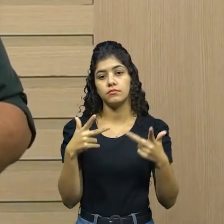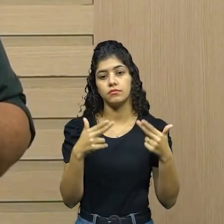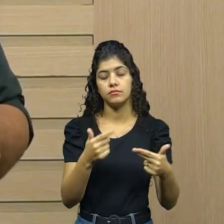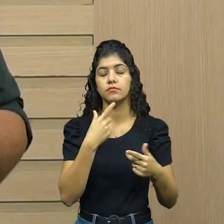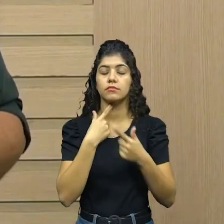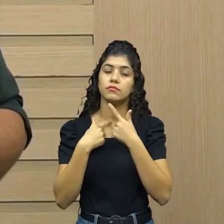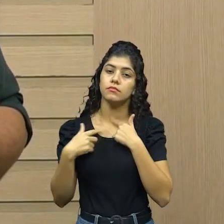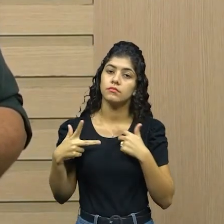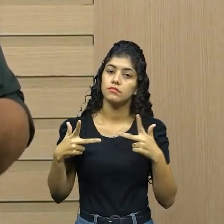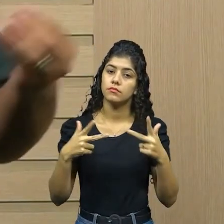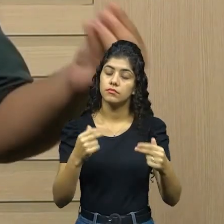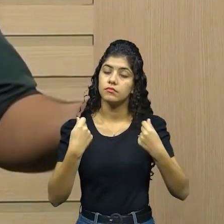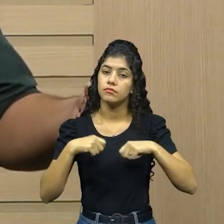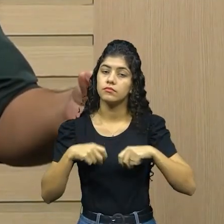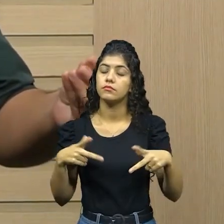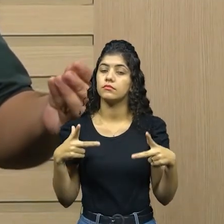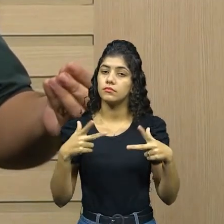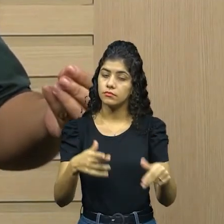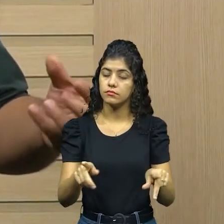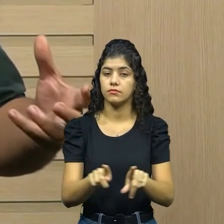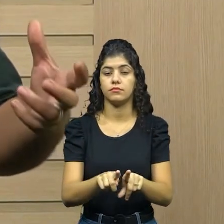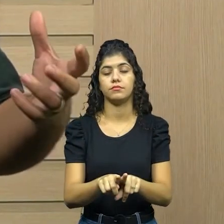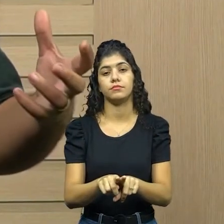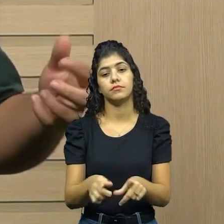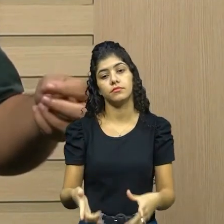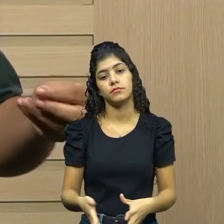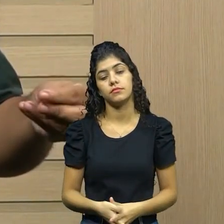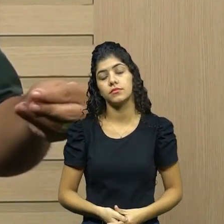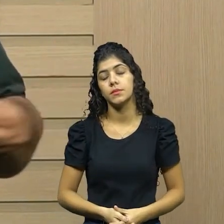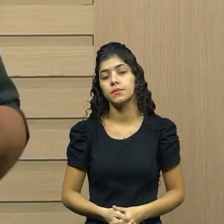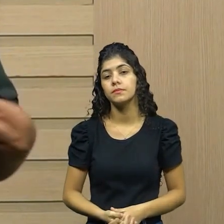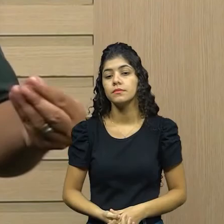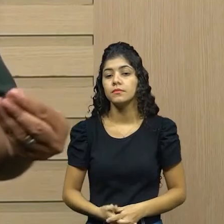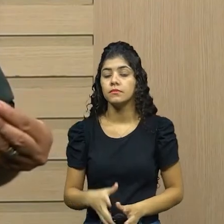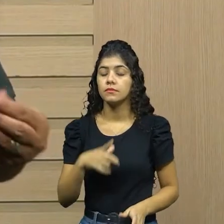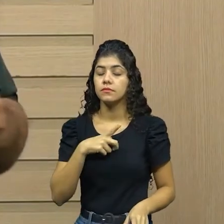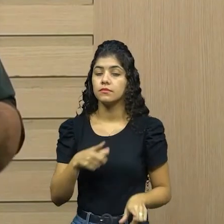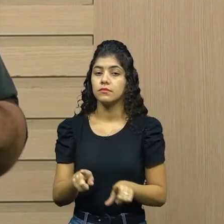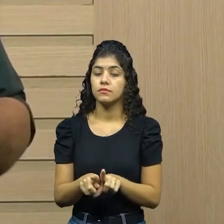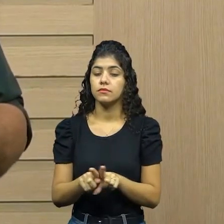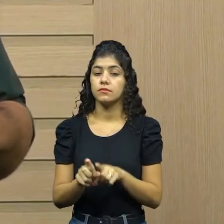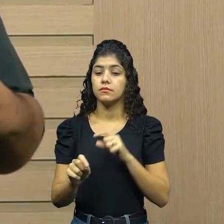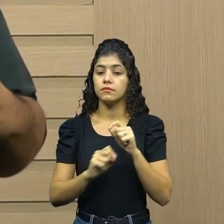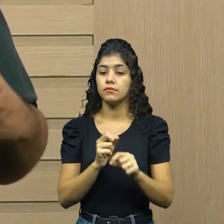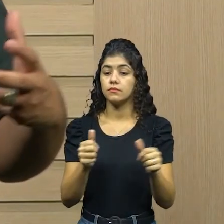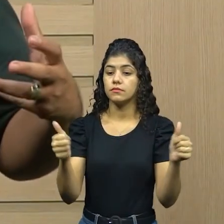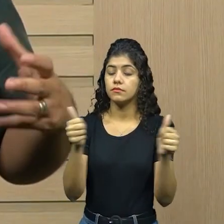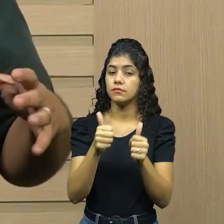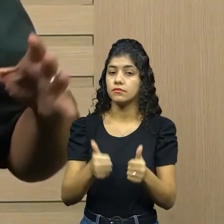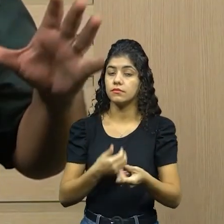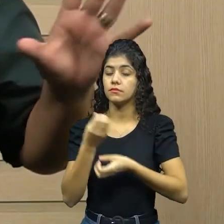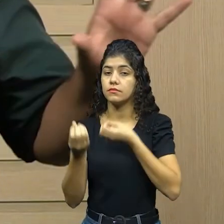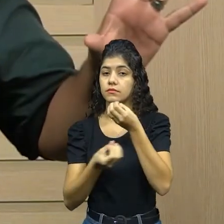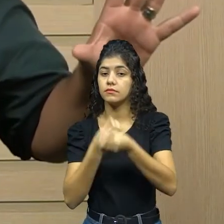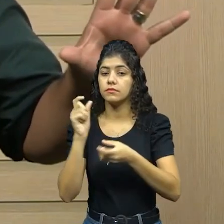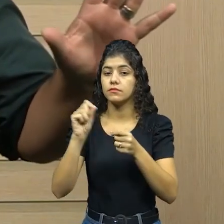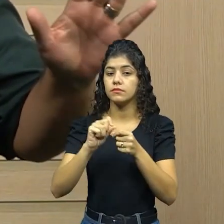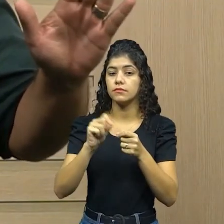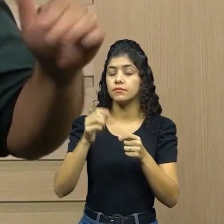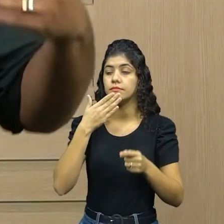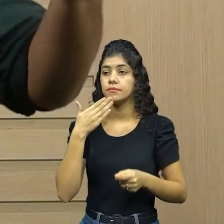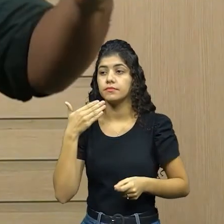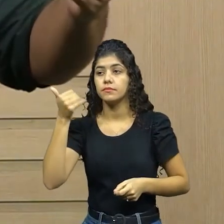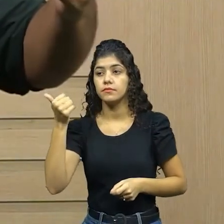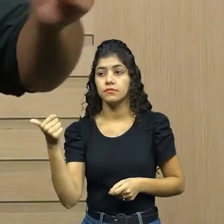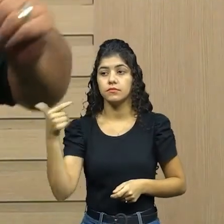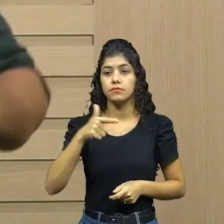para satisfazer os mesmos desejos e necessidades. Então, com relação à concorrência também eu tenho essa análise. Como é que eu vou fazer para